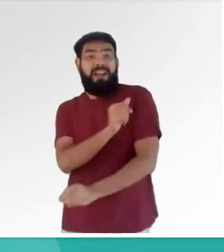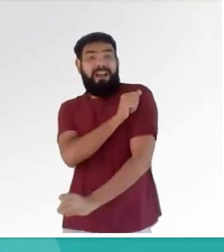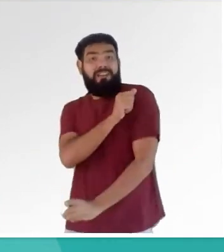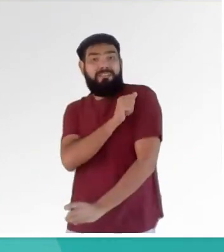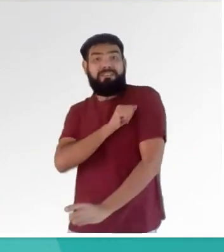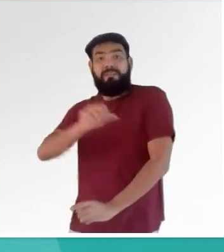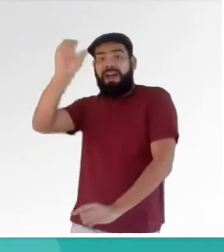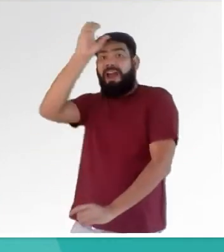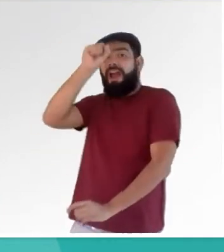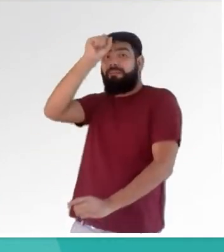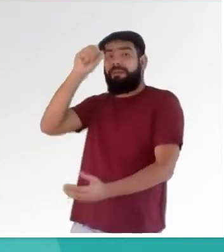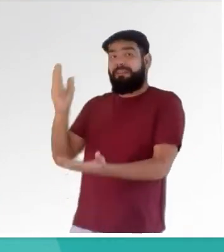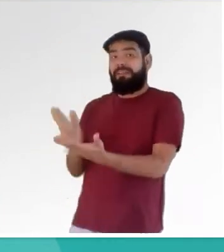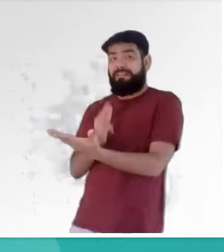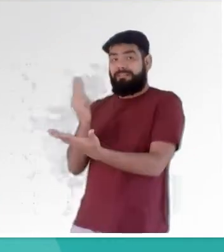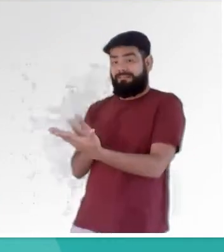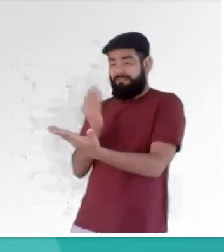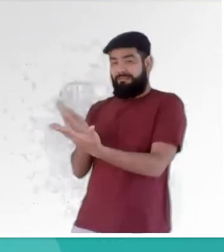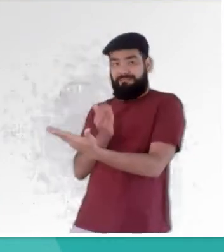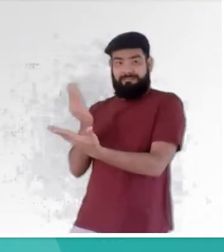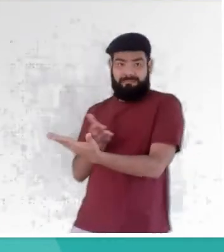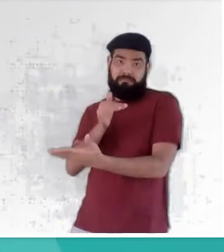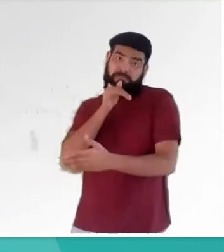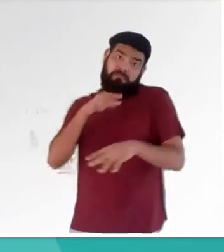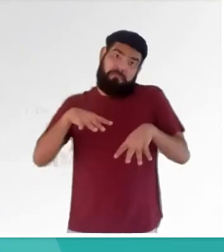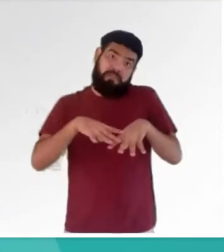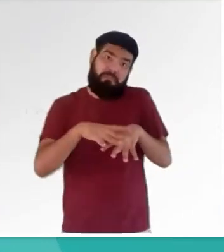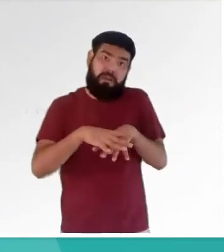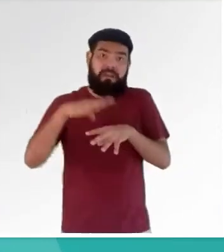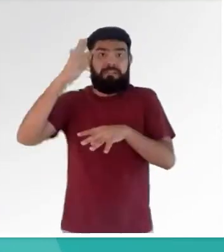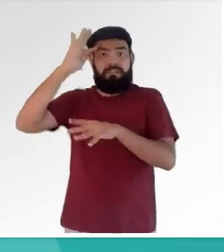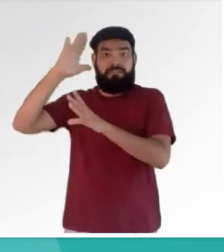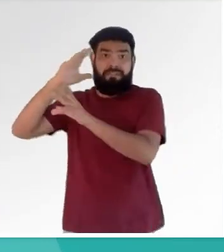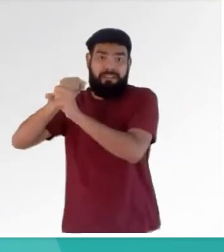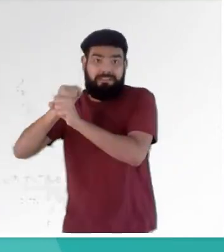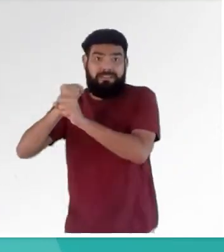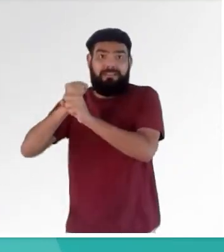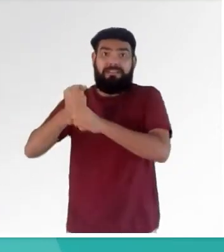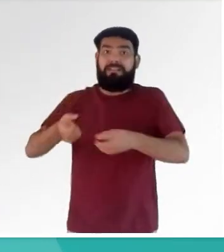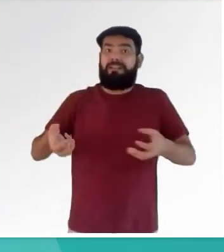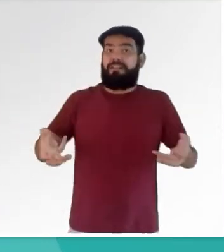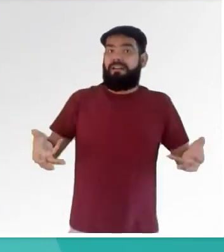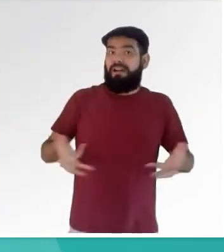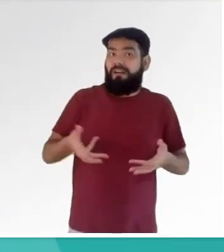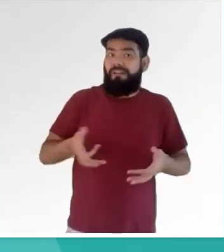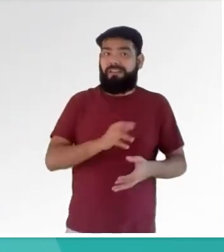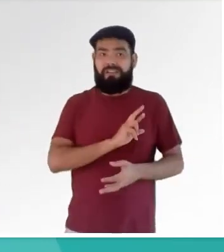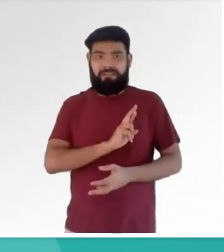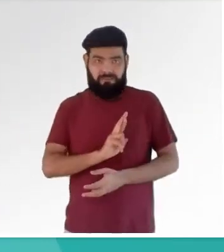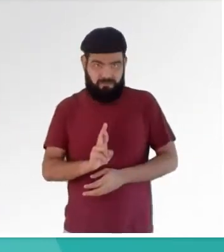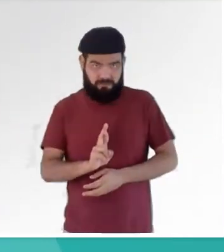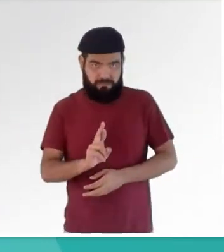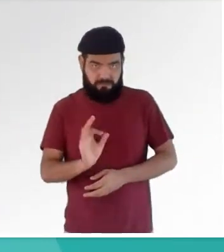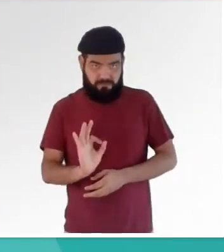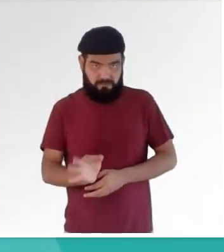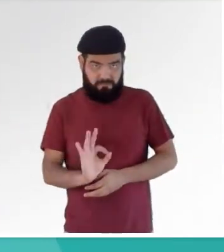conteúdos, disciplinas. Matemática, física e agora aqui ensino religioso. Não é isso?